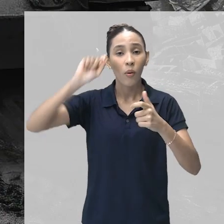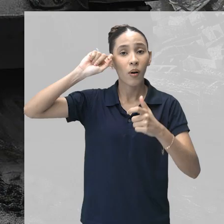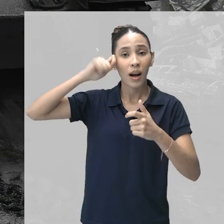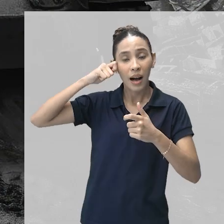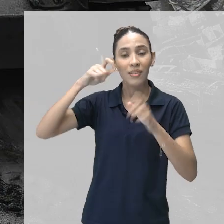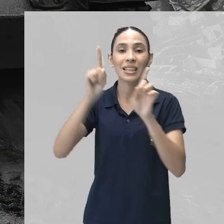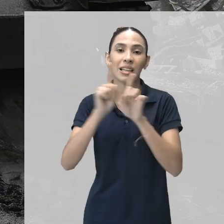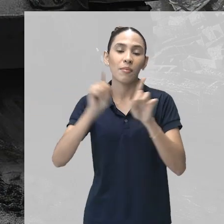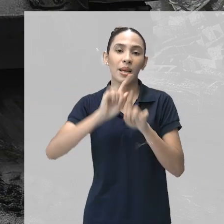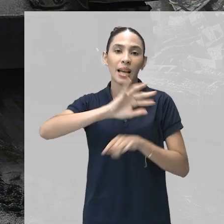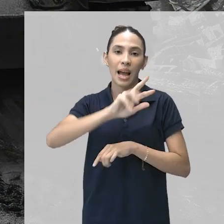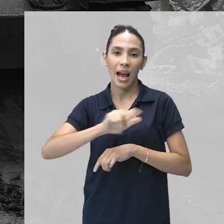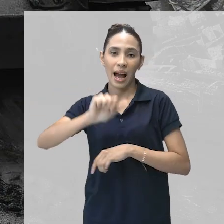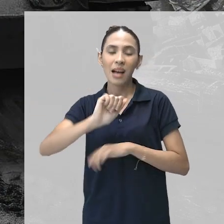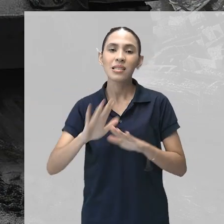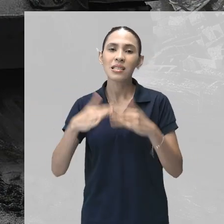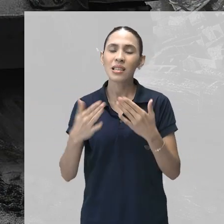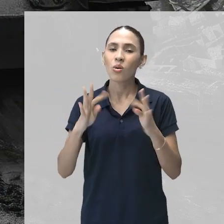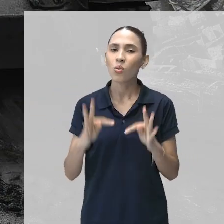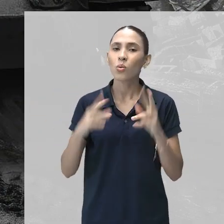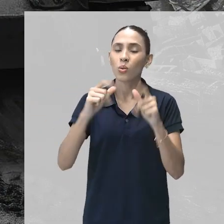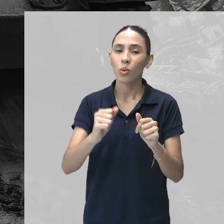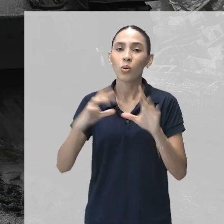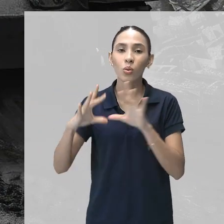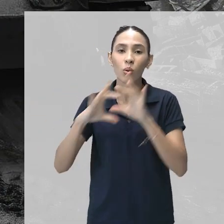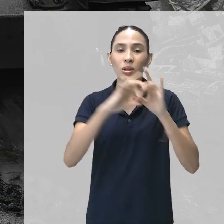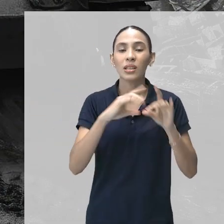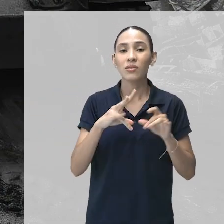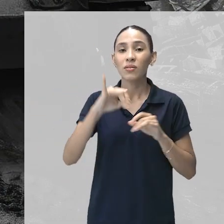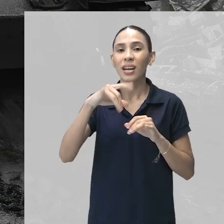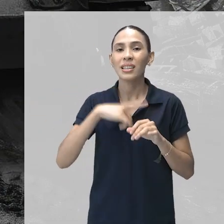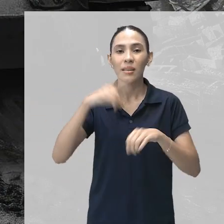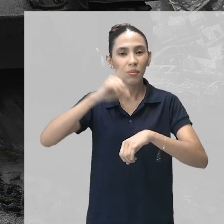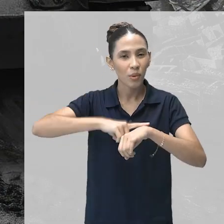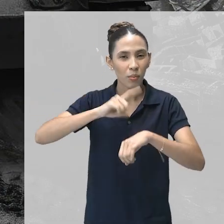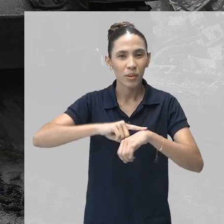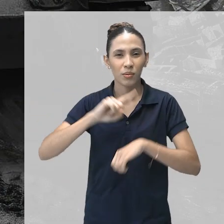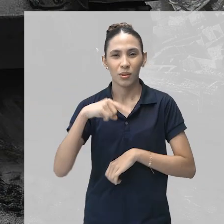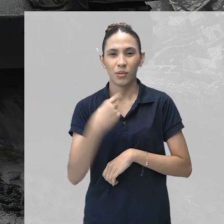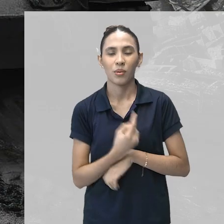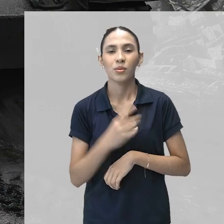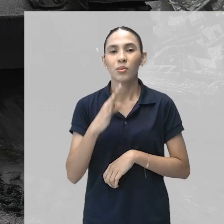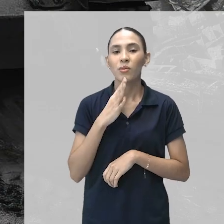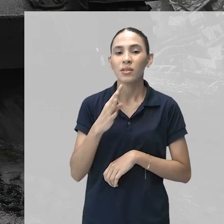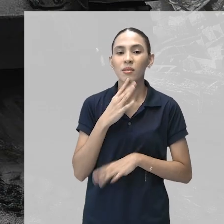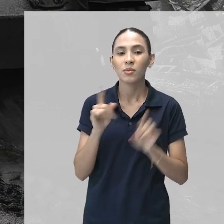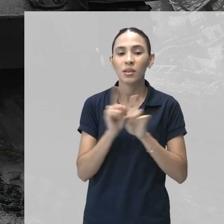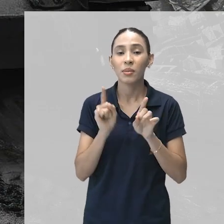da África e Ásia. Então, todo esse contexto envolve o momento que nós conhecemos também como